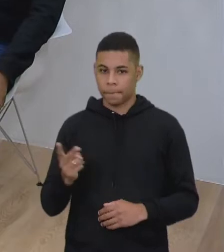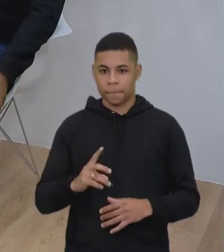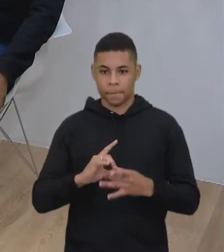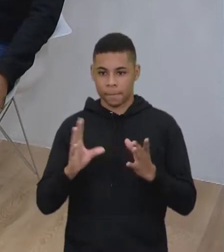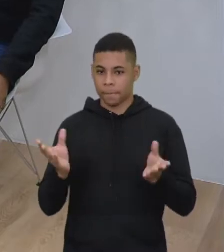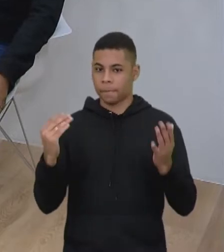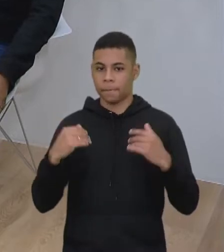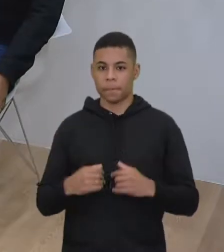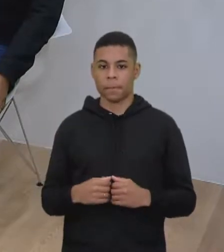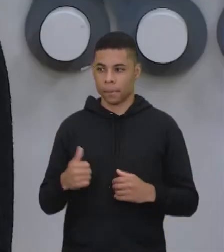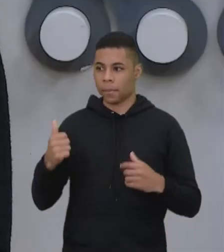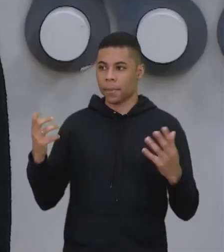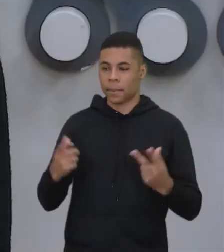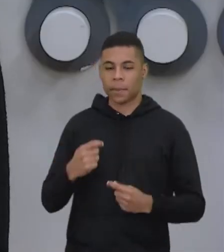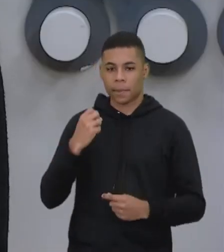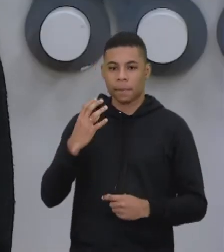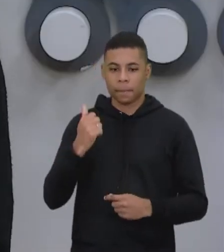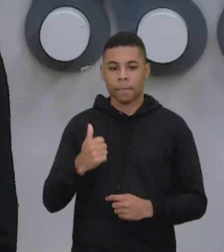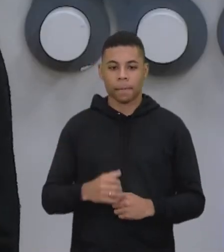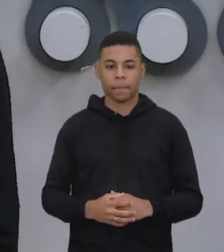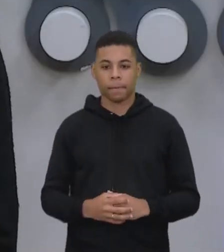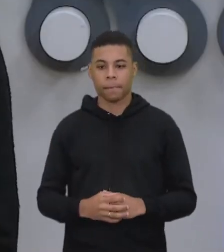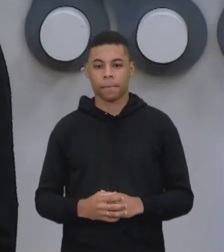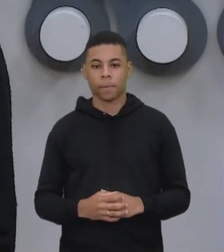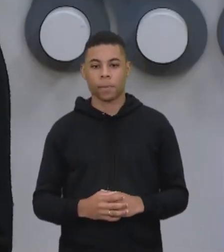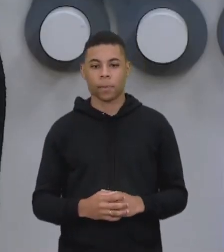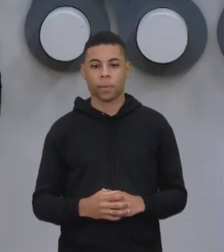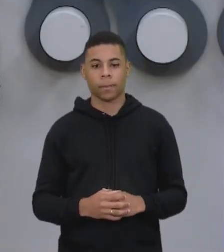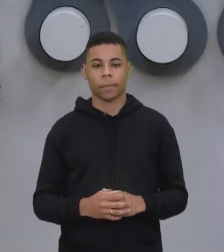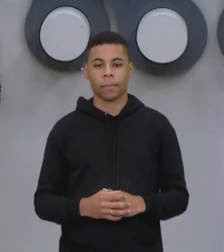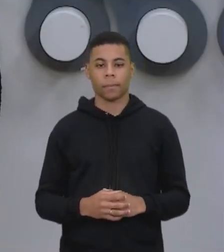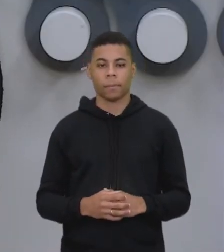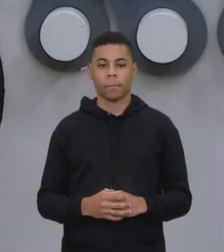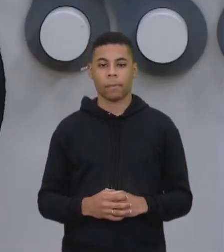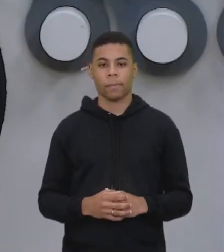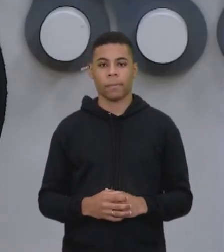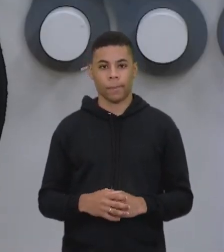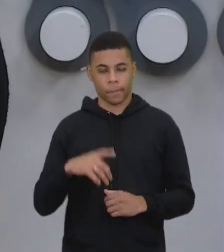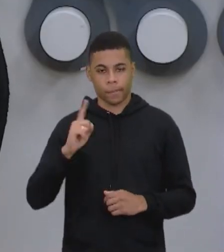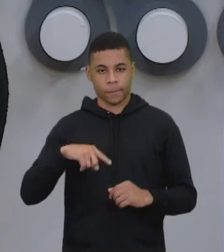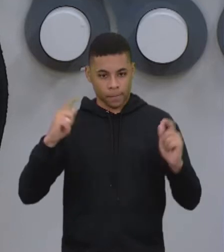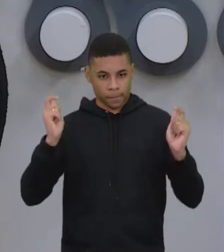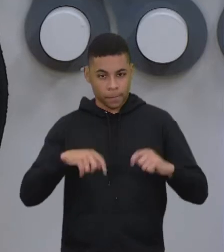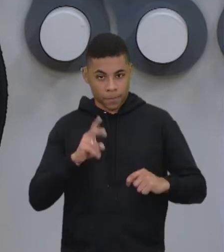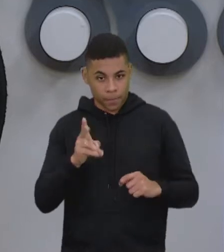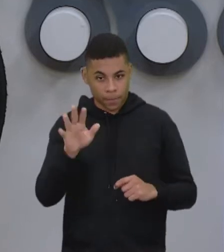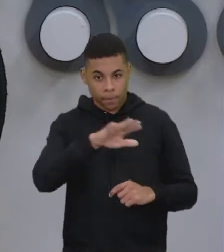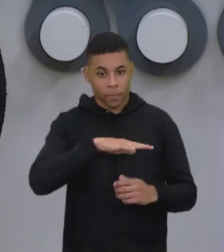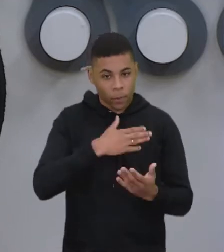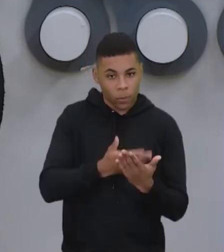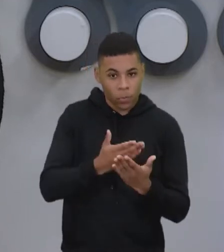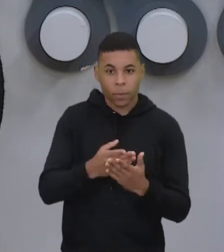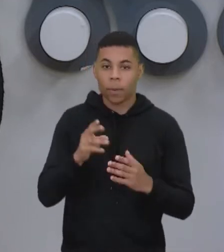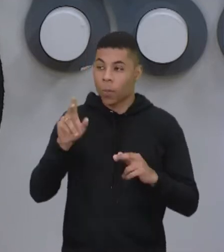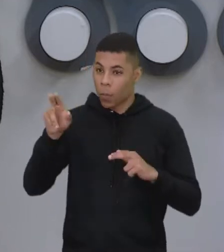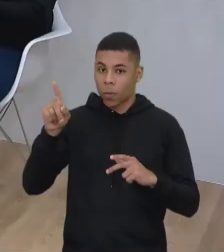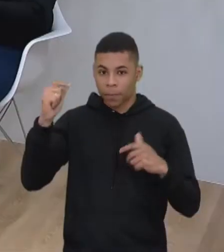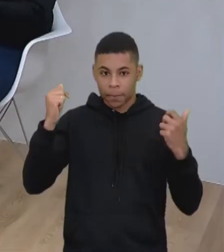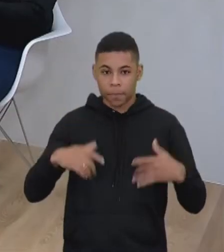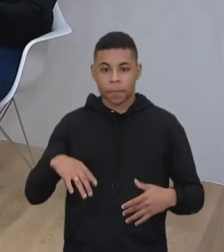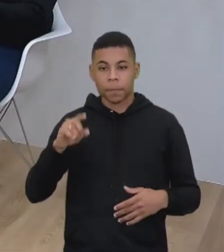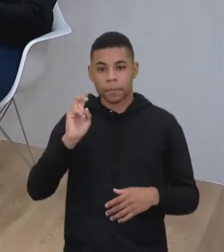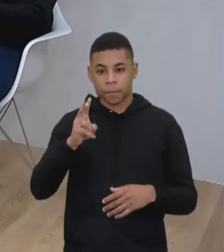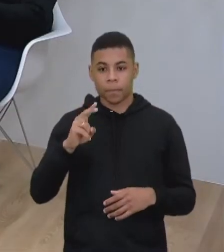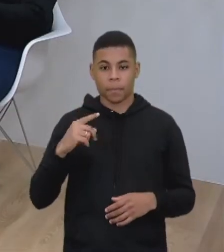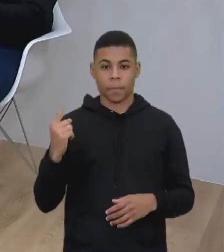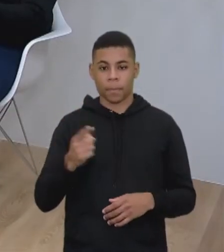um papel maravilhoso. É uma parte muito interessante, porque isso é possível agora para os estudantes, porque é exatamente esse ponto que a